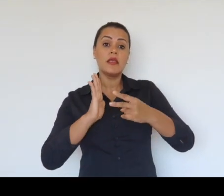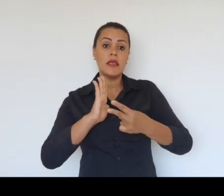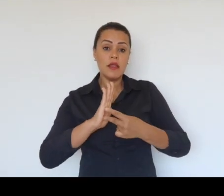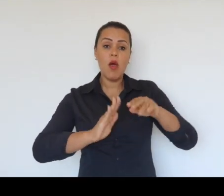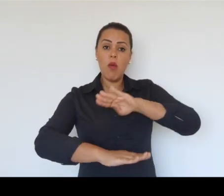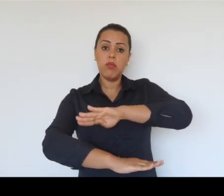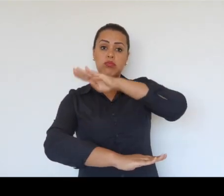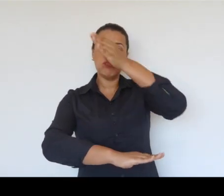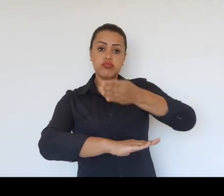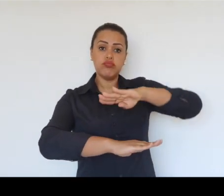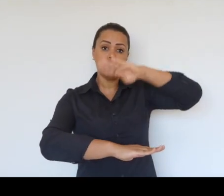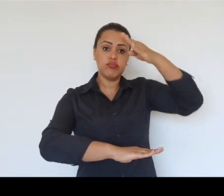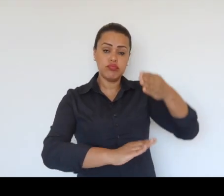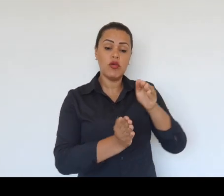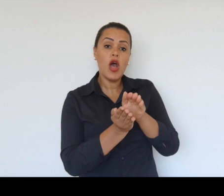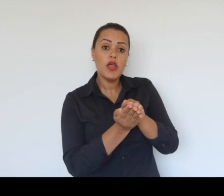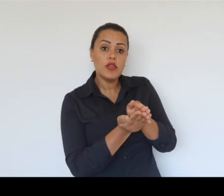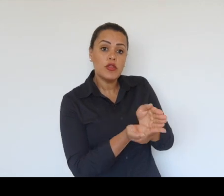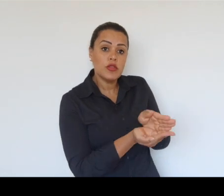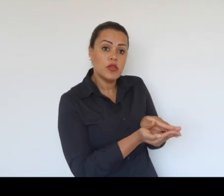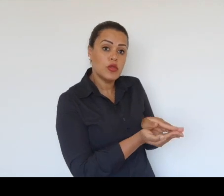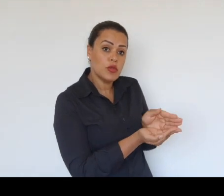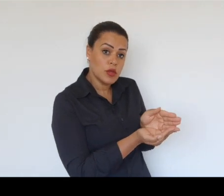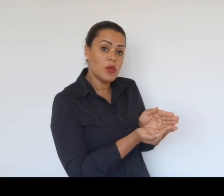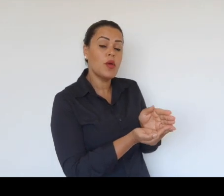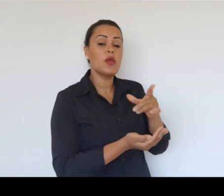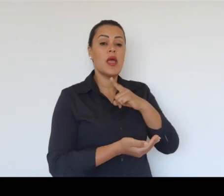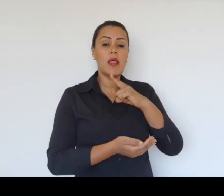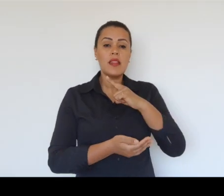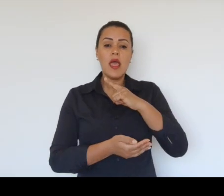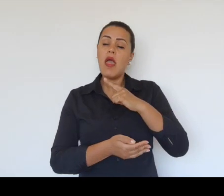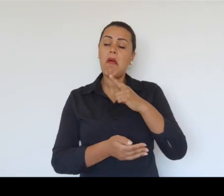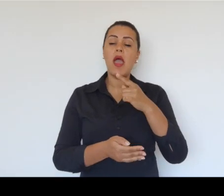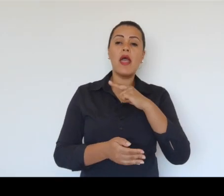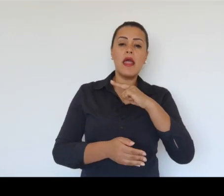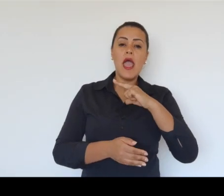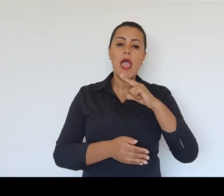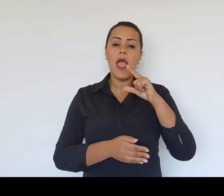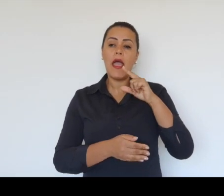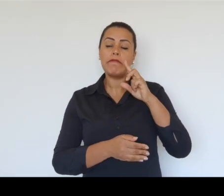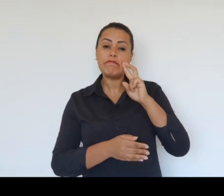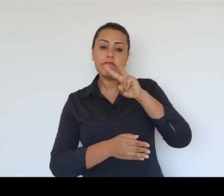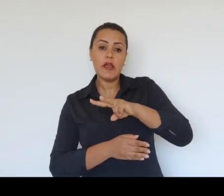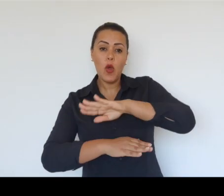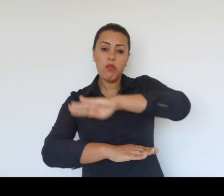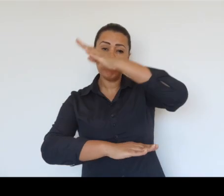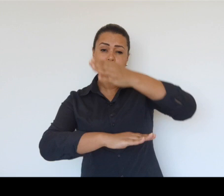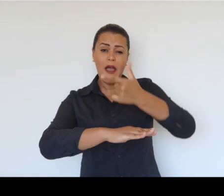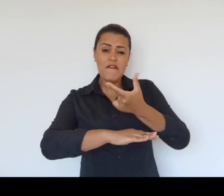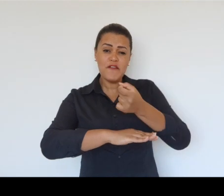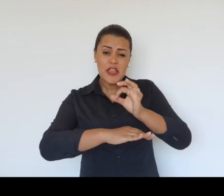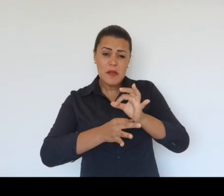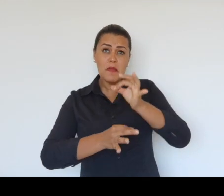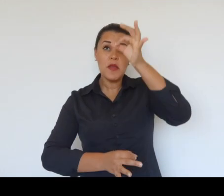significa amontoado de conchas. Essas misteriosas montanhas e montes, algumas com mais de 20 metros de altura, foram erguidas